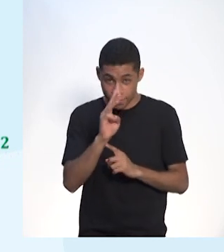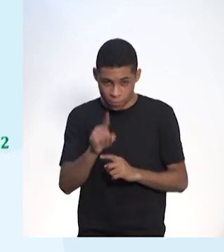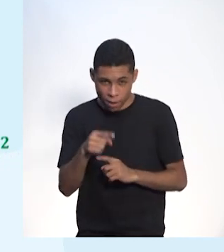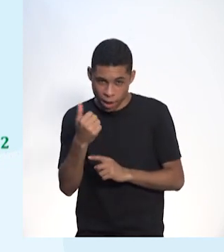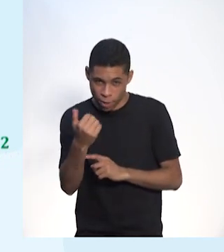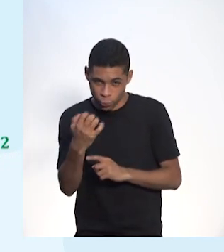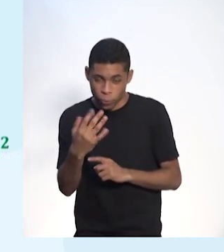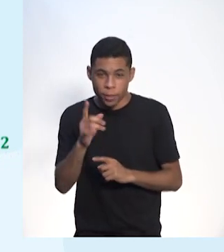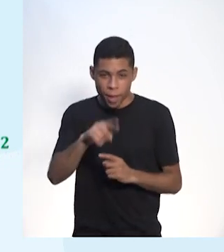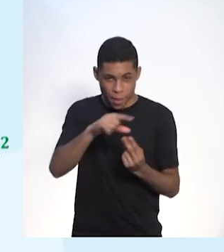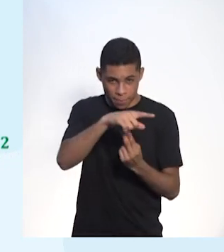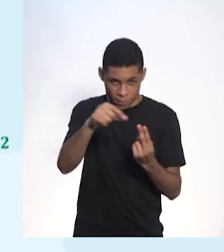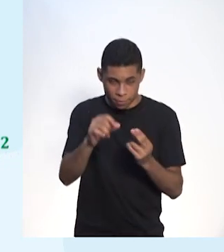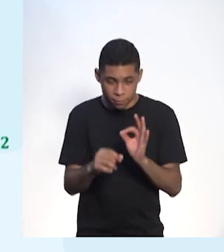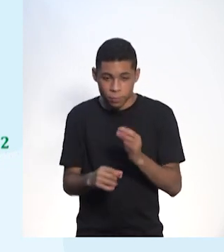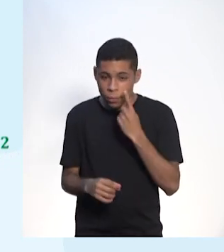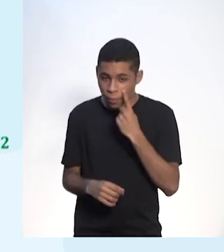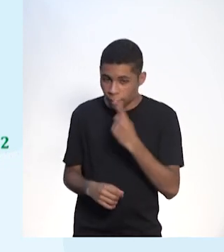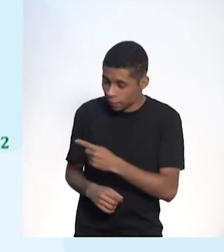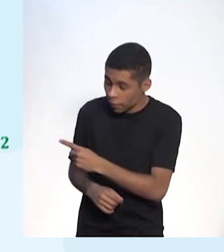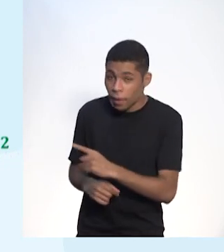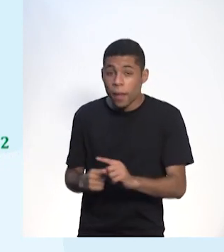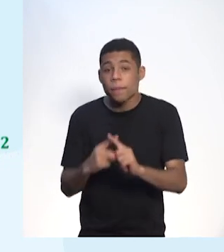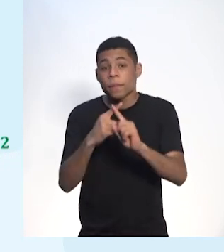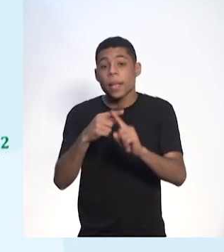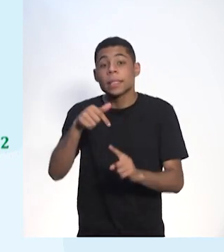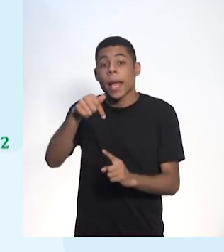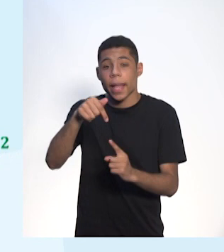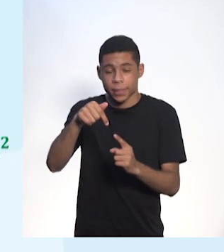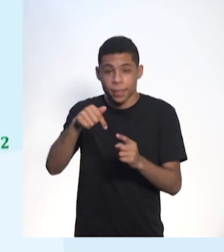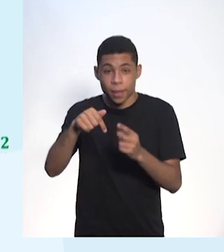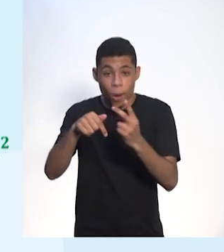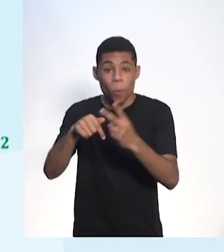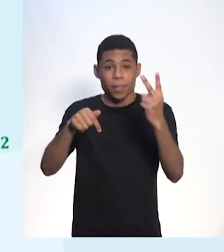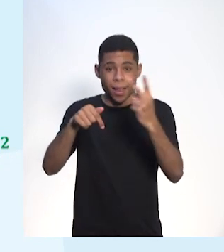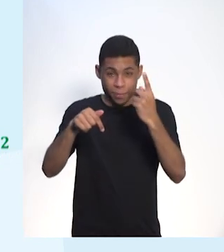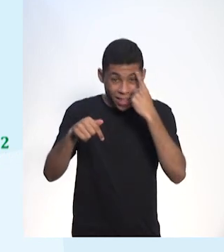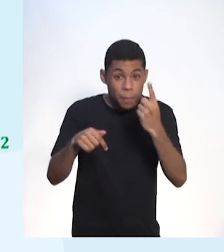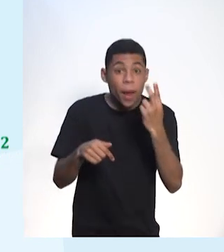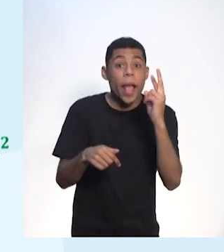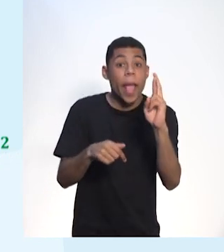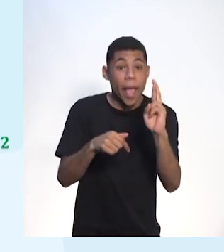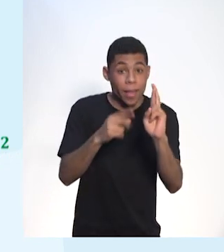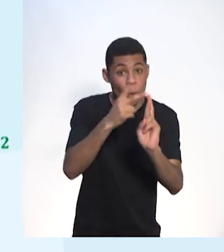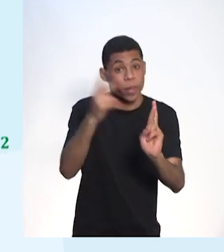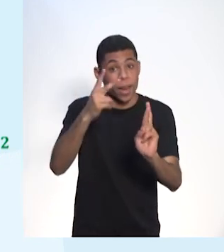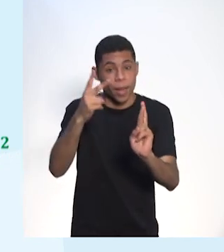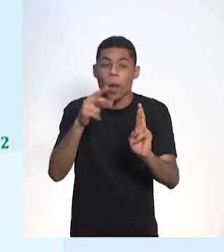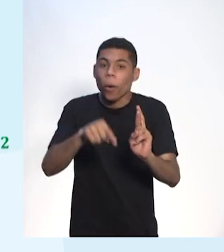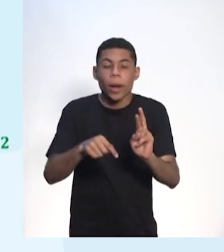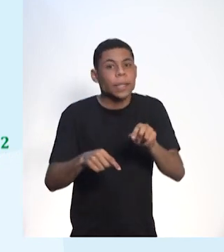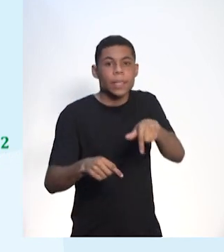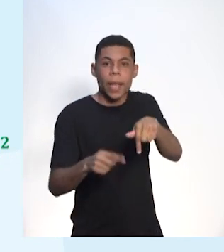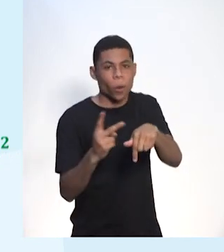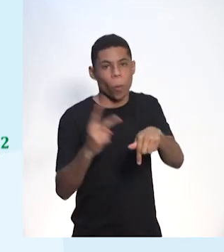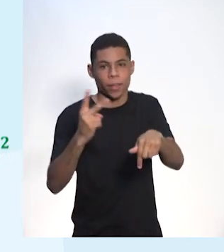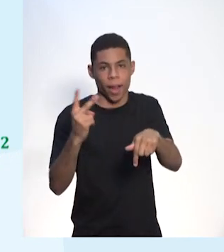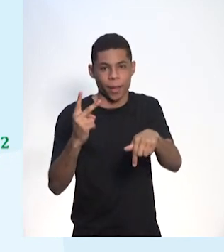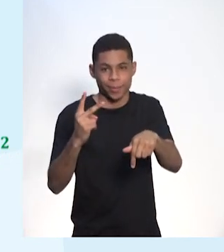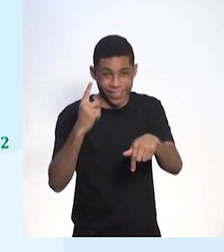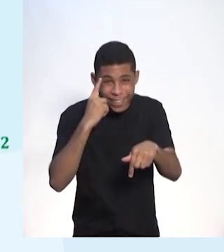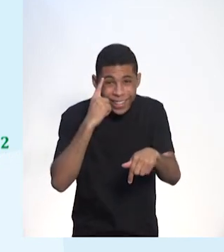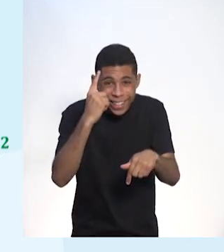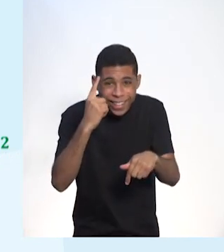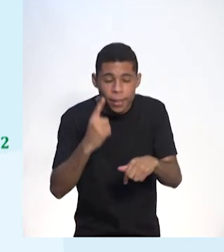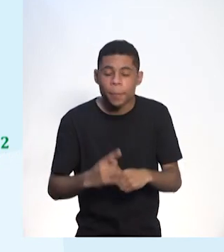apontado ali na seta, né? Vezes o 7 ao quadrado, que é o r ao quadrado, também apontadinho na seta aí, para você saber de onde que veio esse